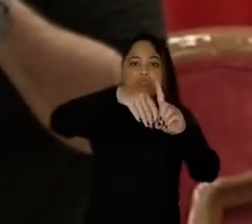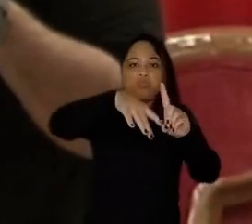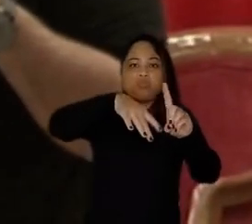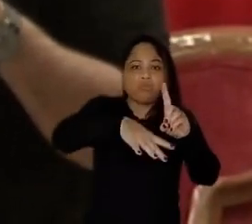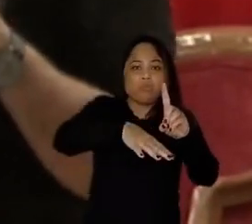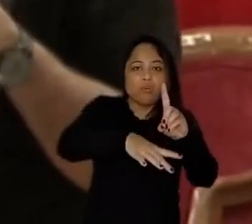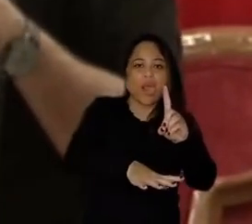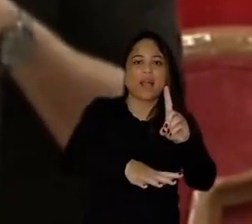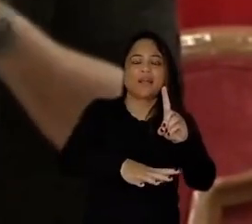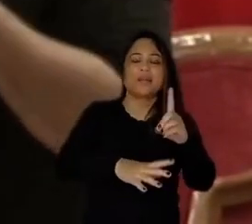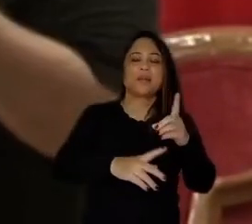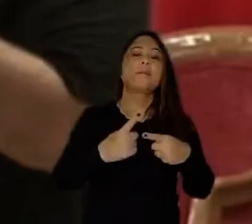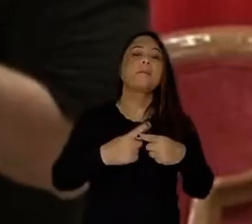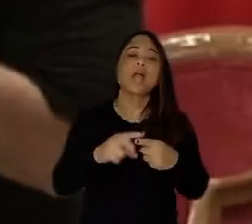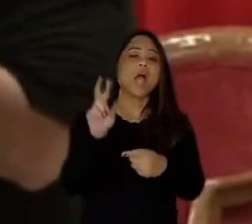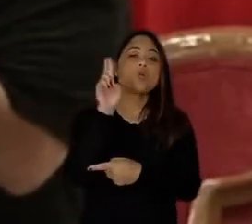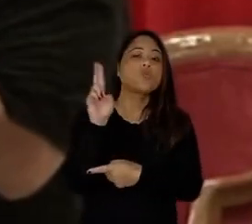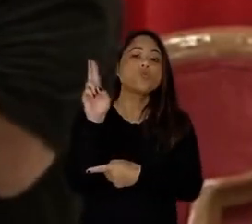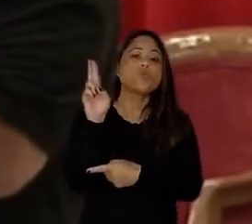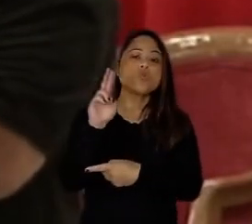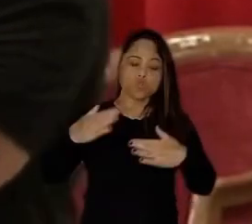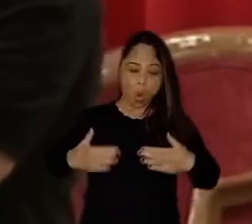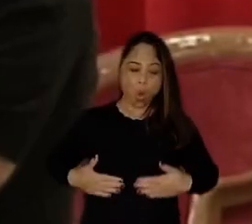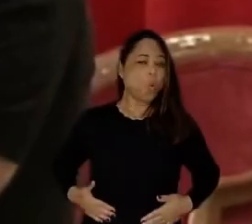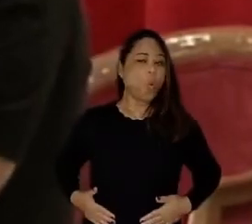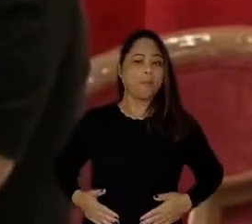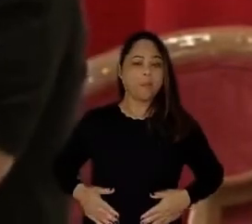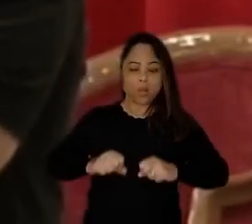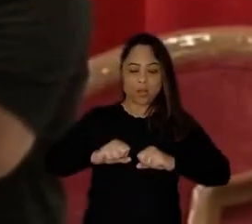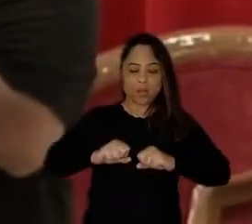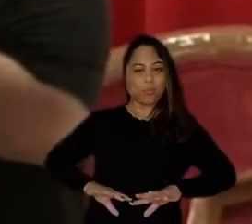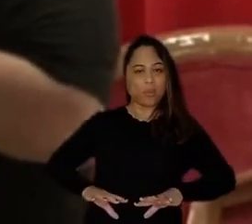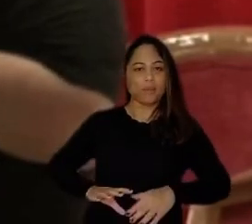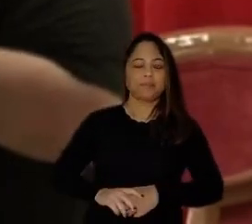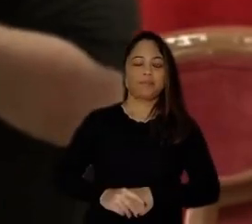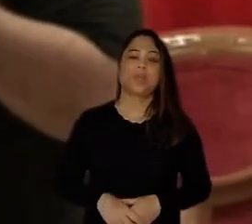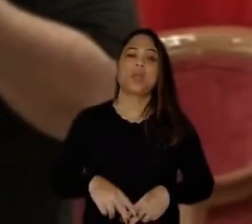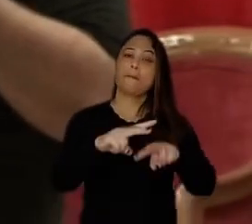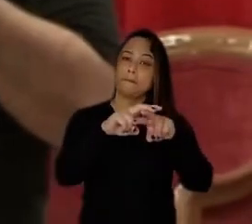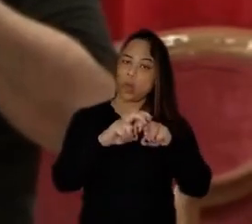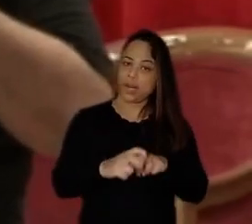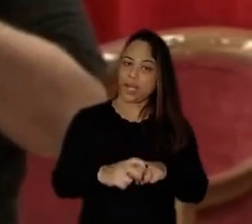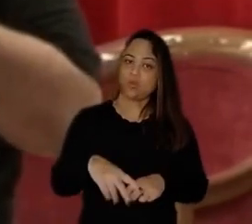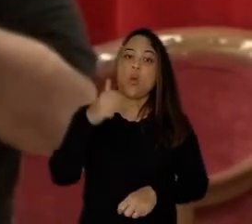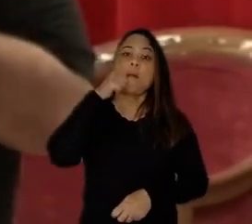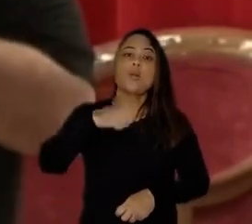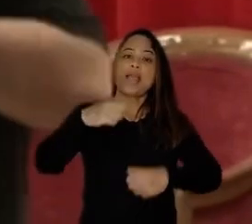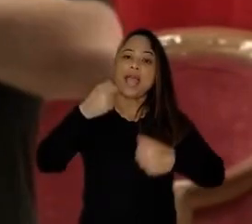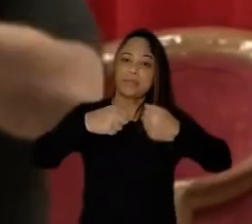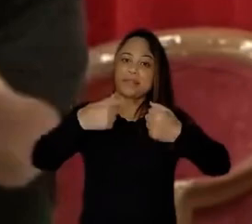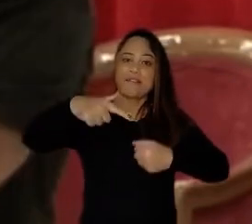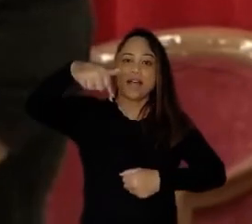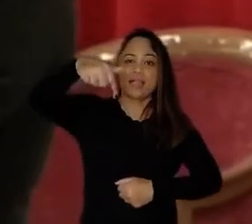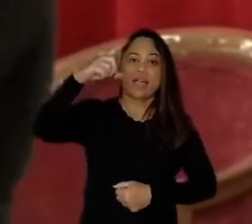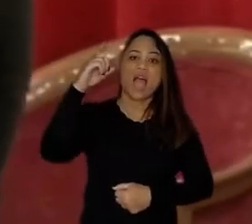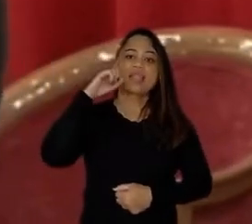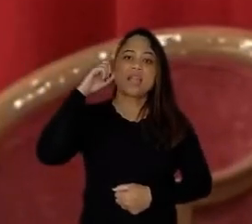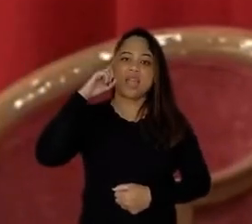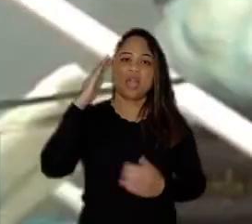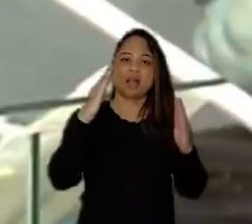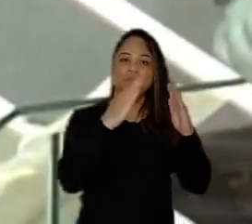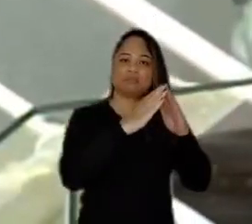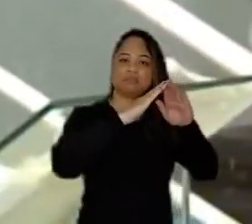que biologicamente não servia mais para ela. Por isso, durante 7 dias, ela